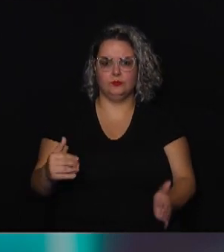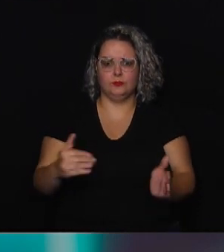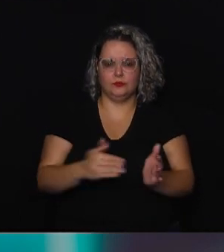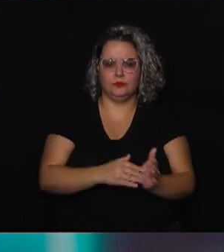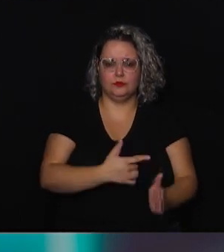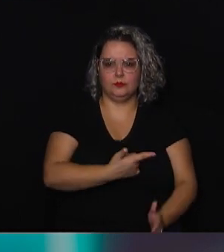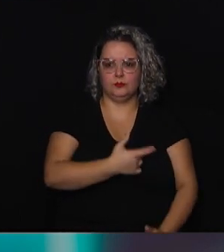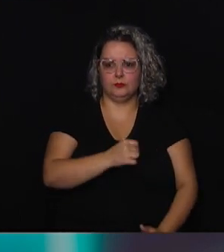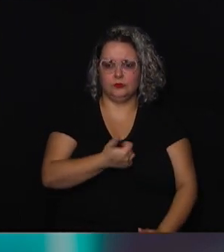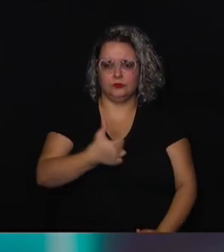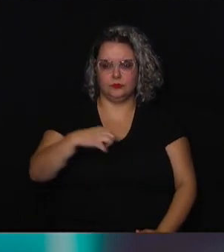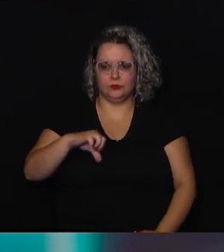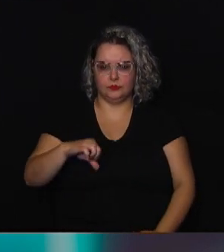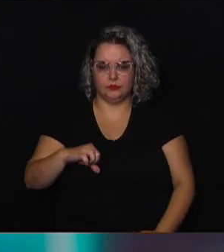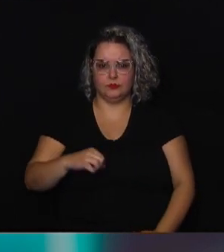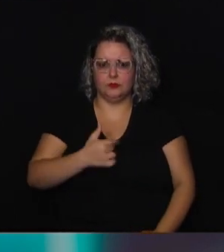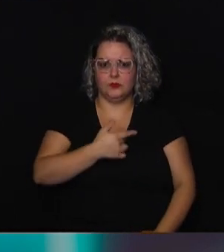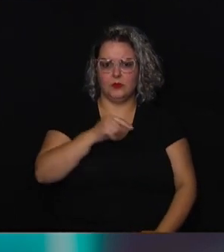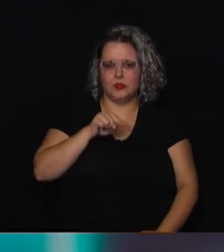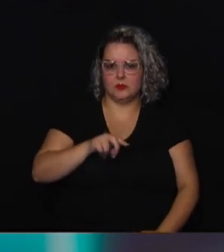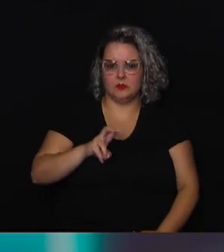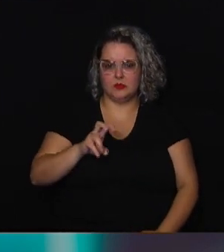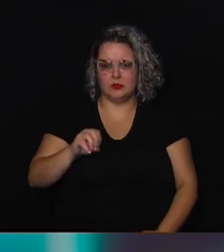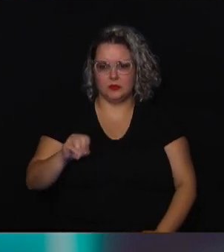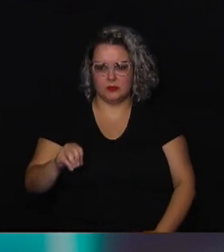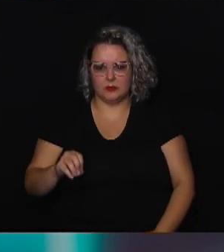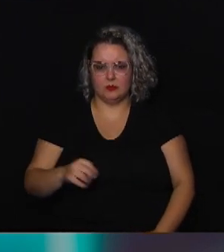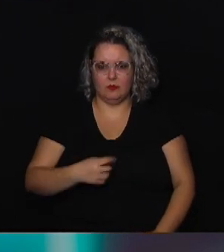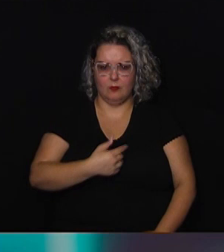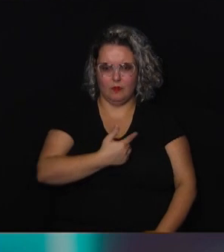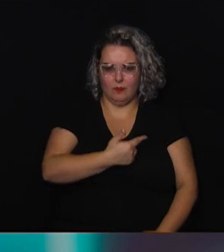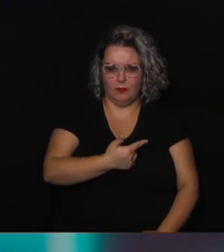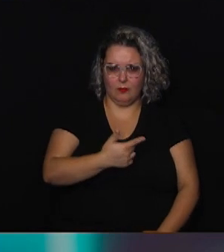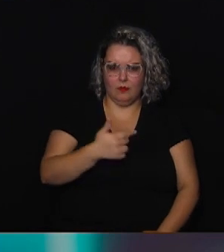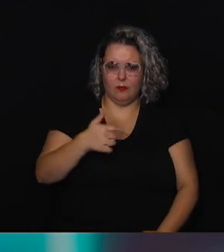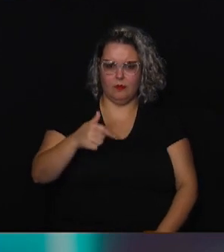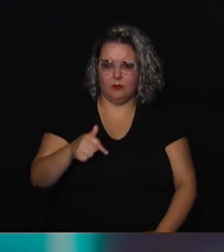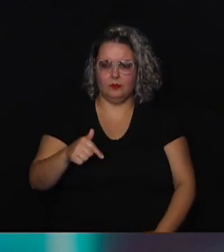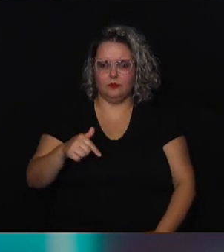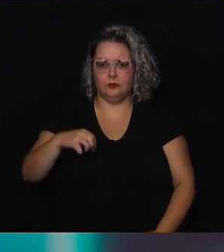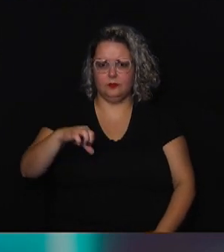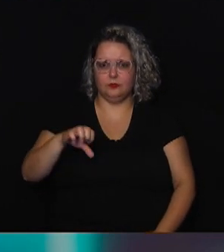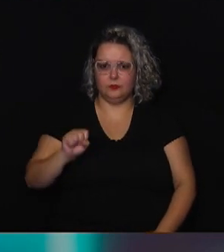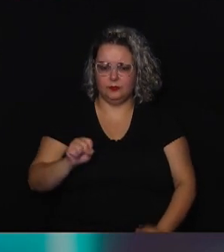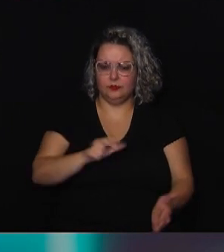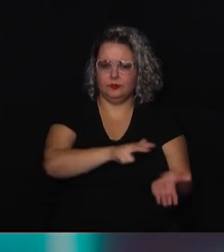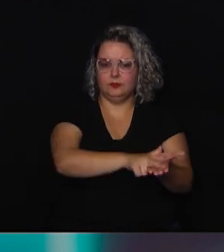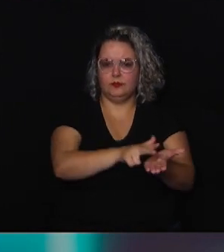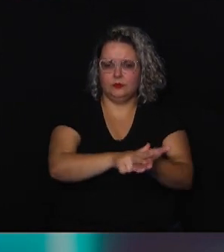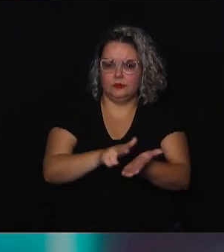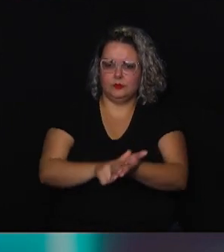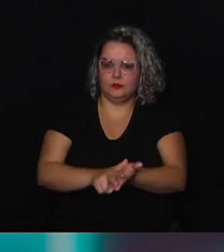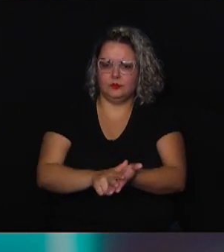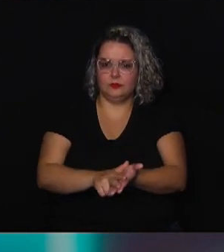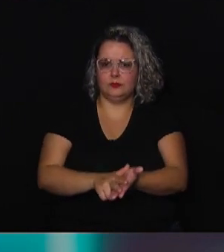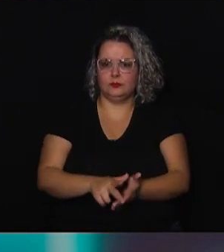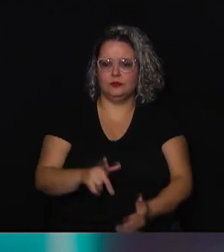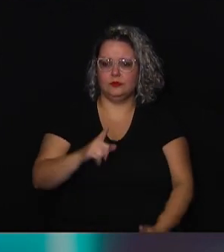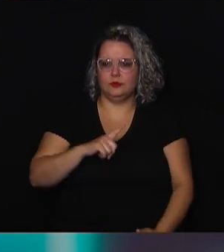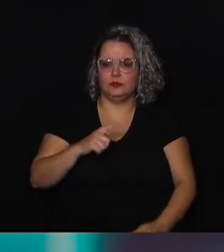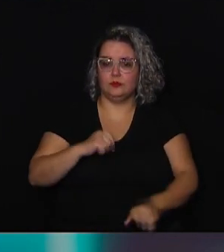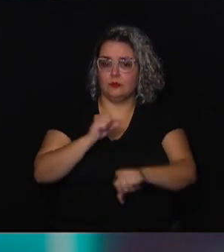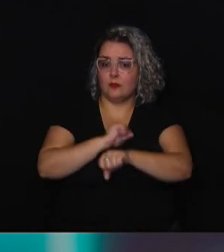em média, 2.500, 2.800, 798 internações, e a gente teve um boom